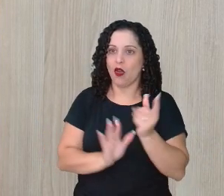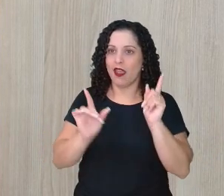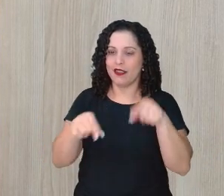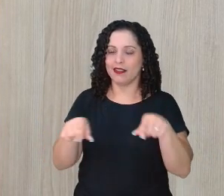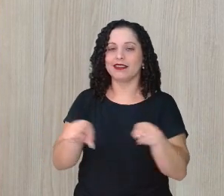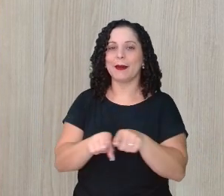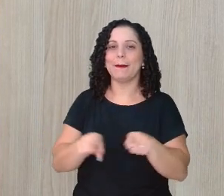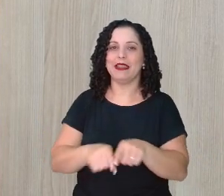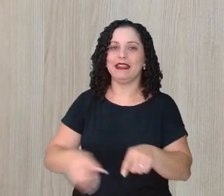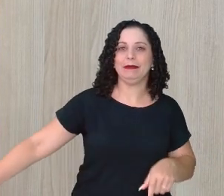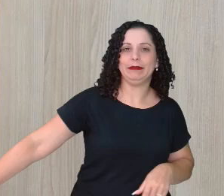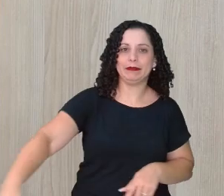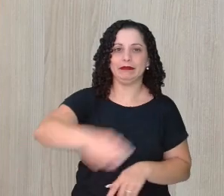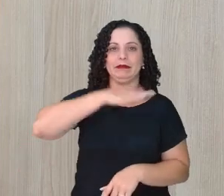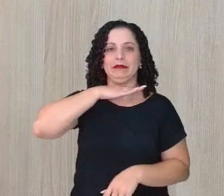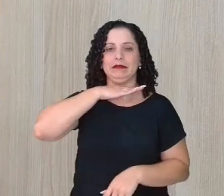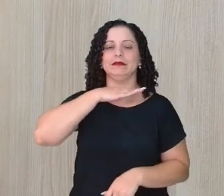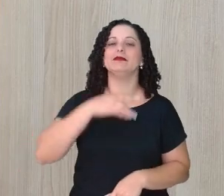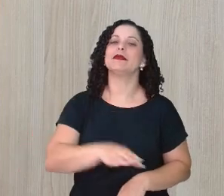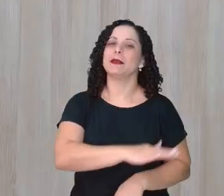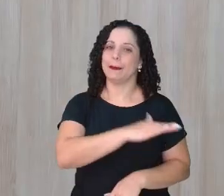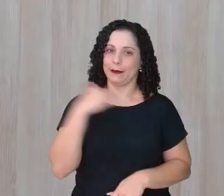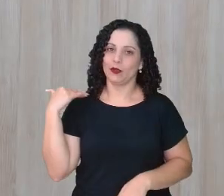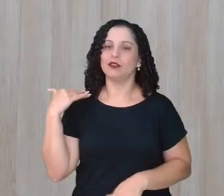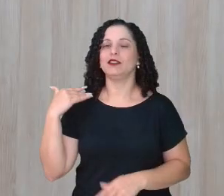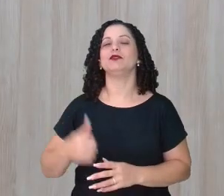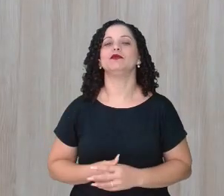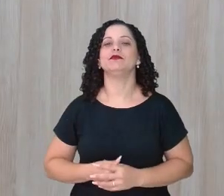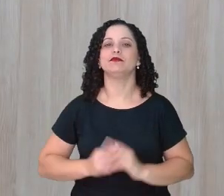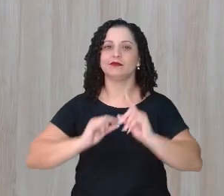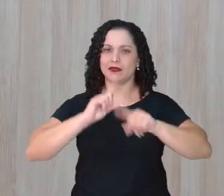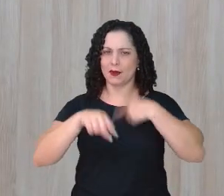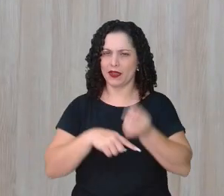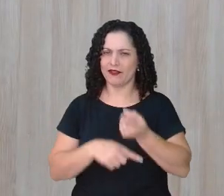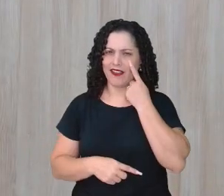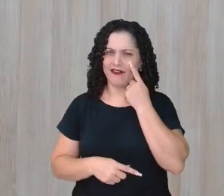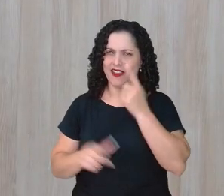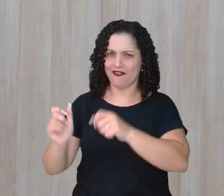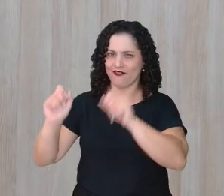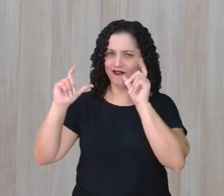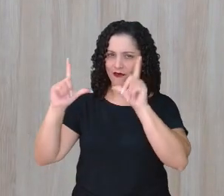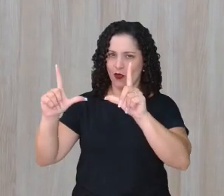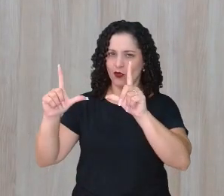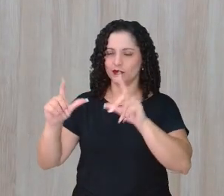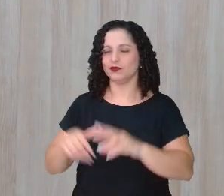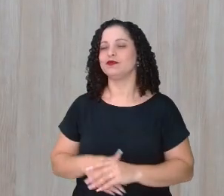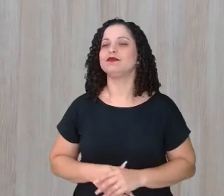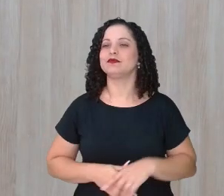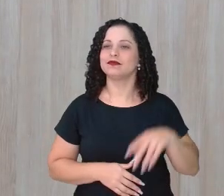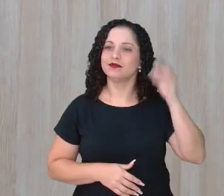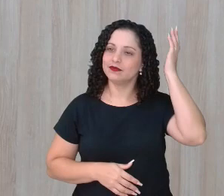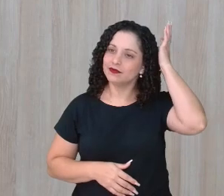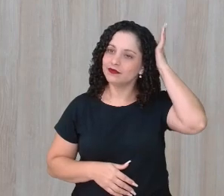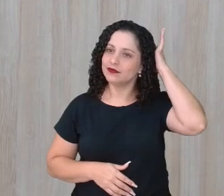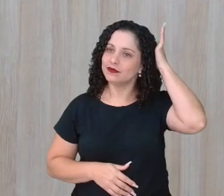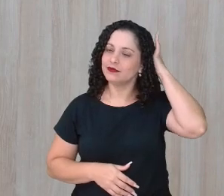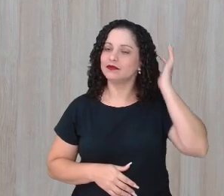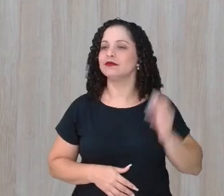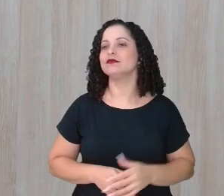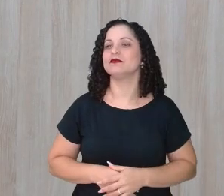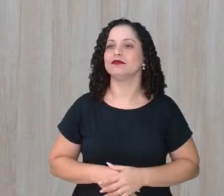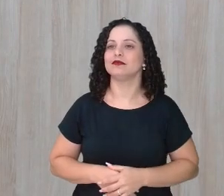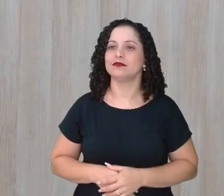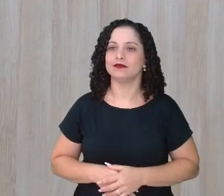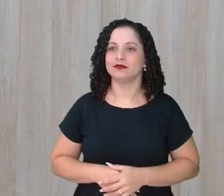também guilhotinado. Vítima da guilhotina. Pois é, a gente vai ver a imagem da guilhotina já já. Então, nesse momento aí que Robespierre,